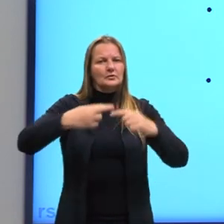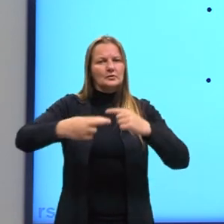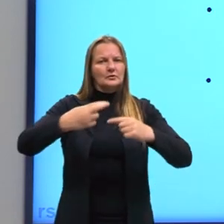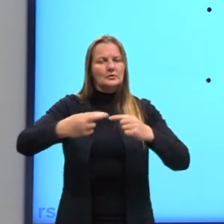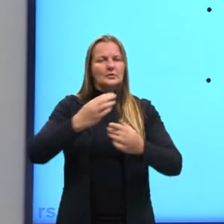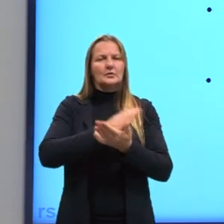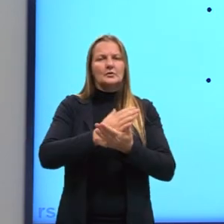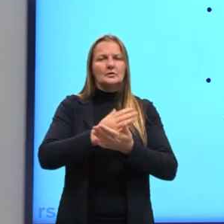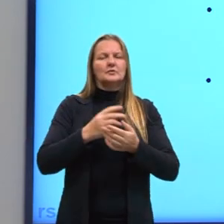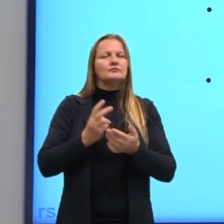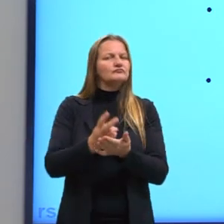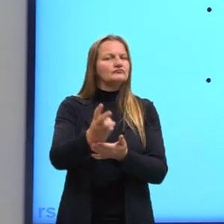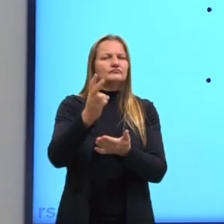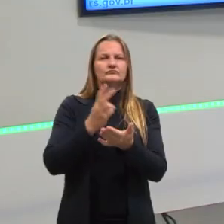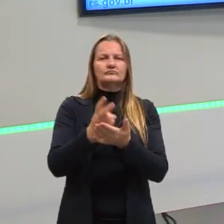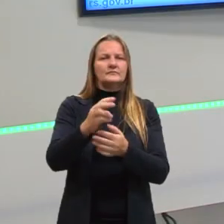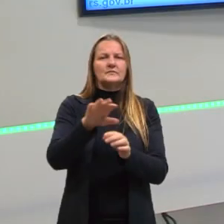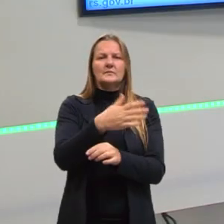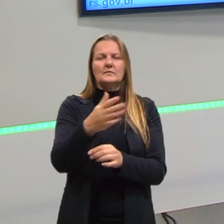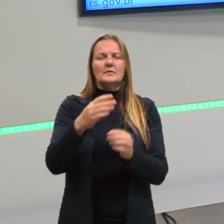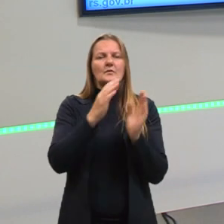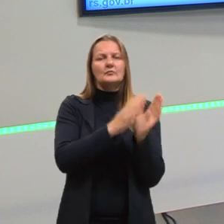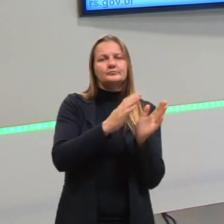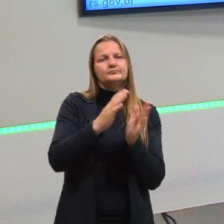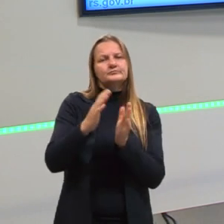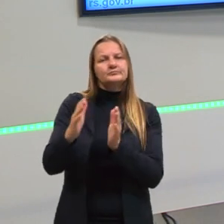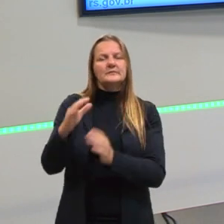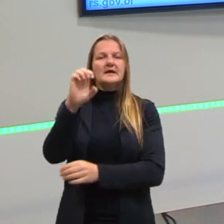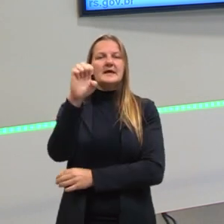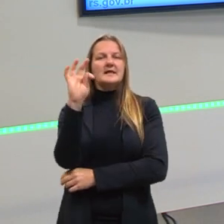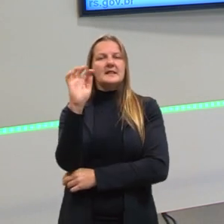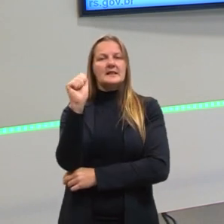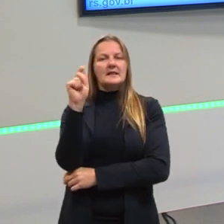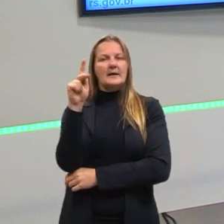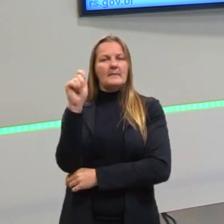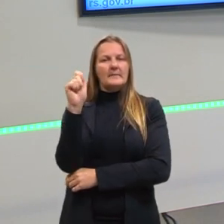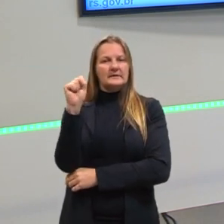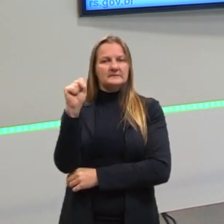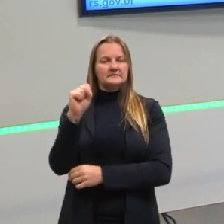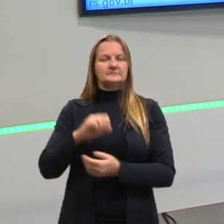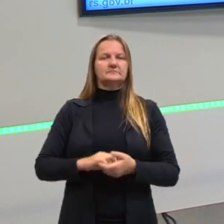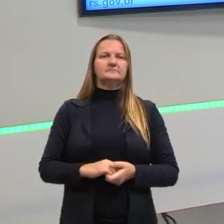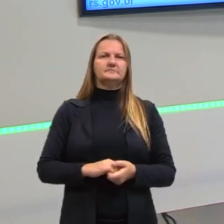intermediária 3 e assim por diante depende quanto as etapas essa reação ocorre